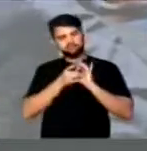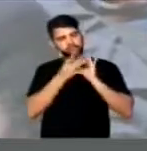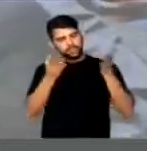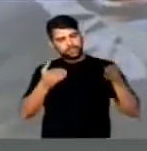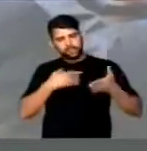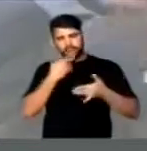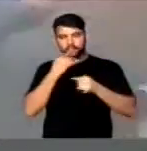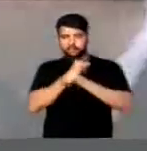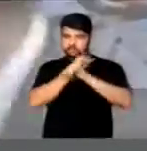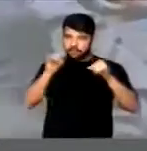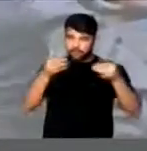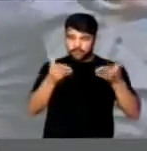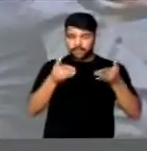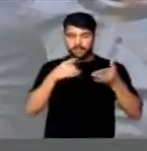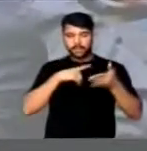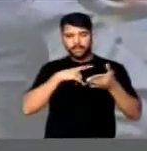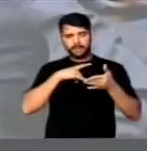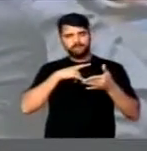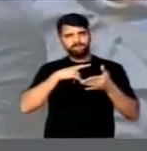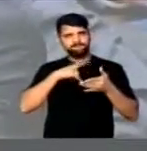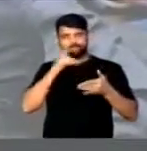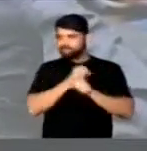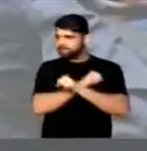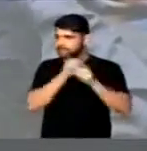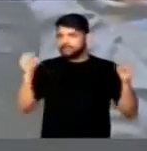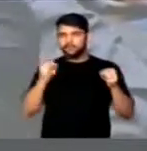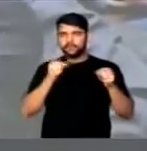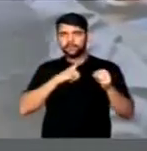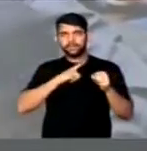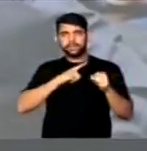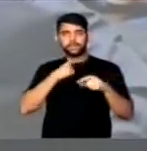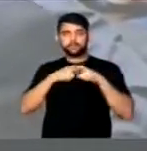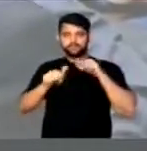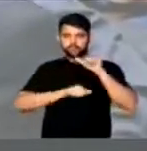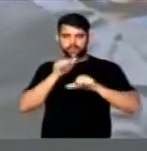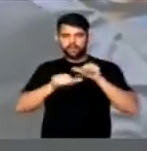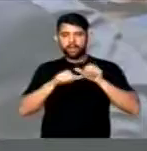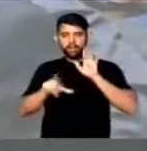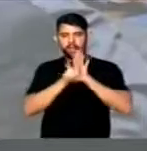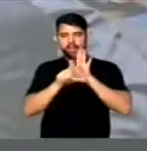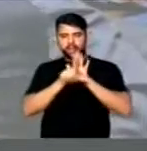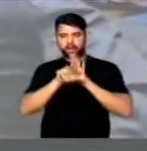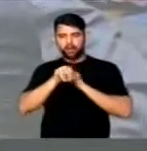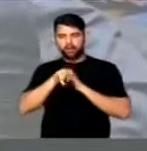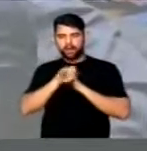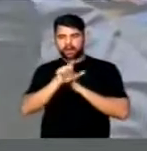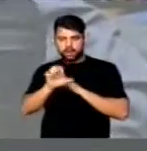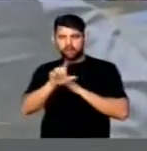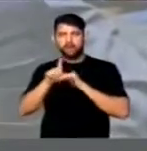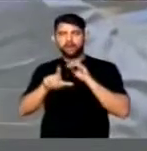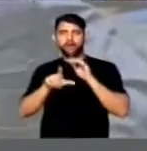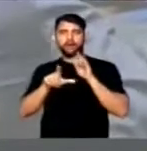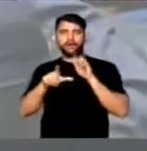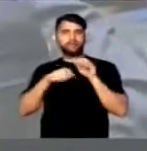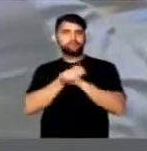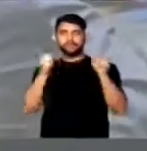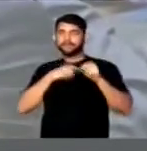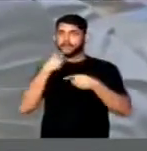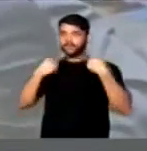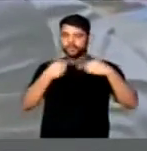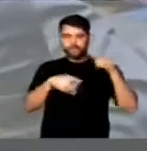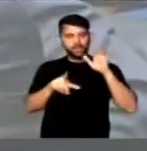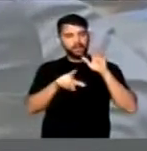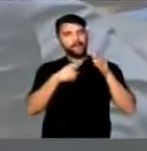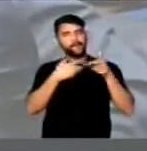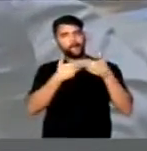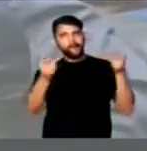uma consideração. É indubitável que tem que se rever a Lei Rouanet. É indiscutível que tem que se